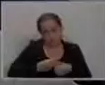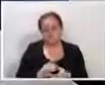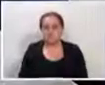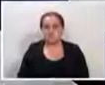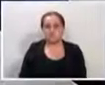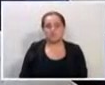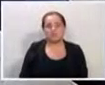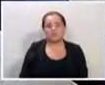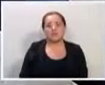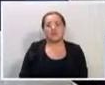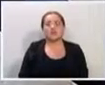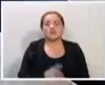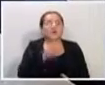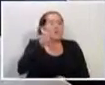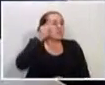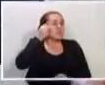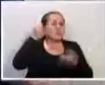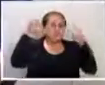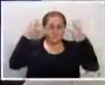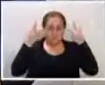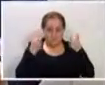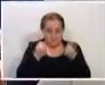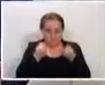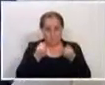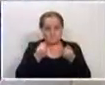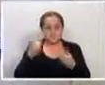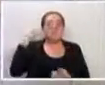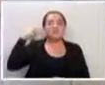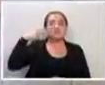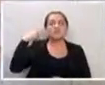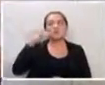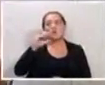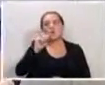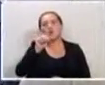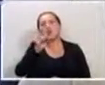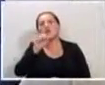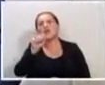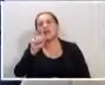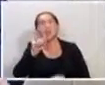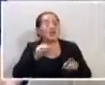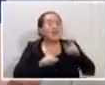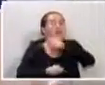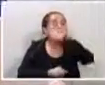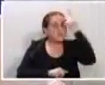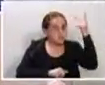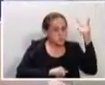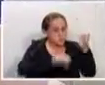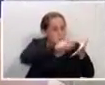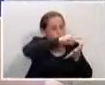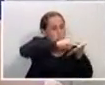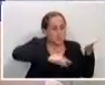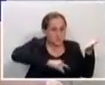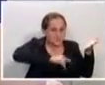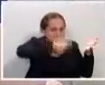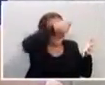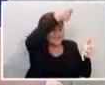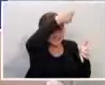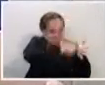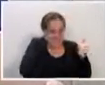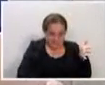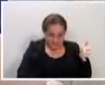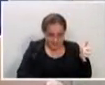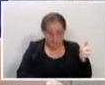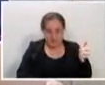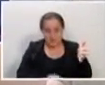ao total o animal o vereador cabra bom a pessoa assina um termo de responsabilidade com o